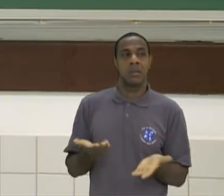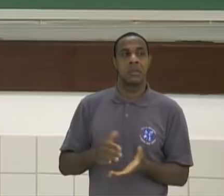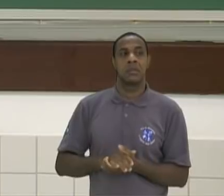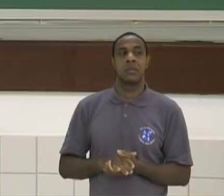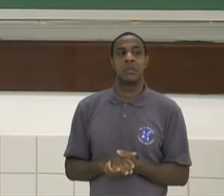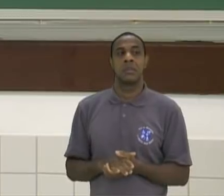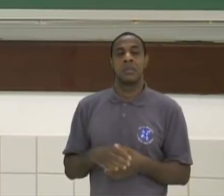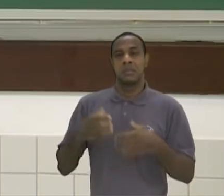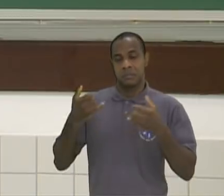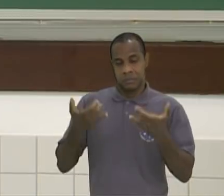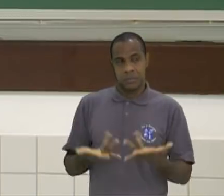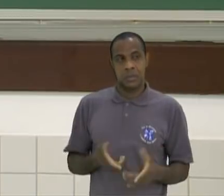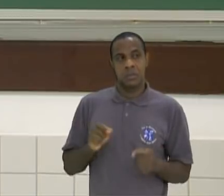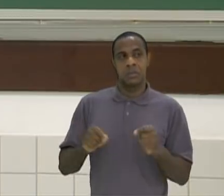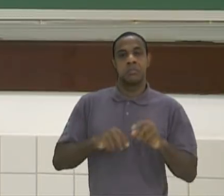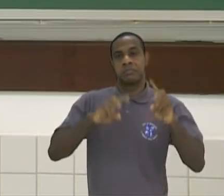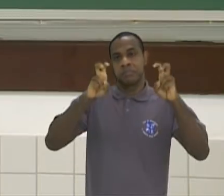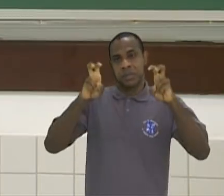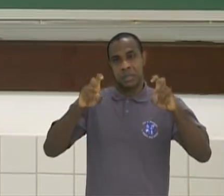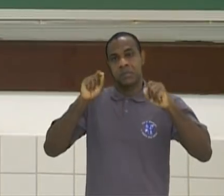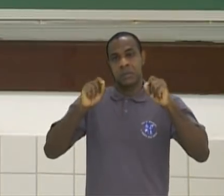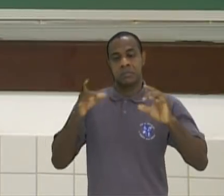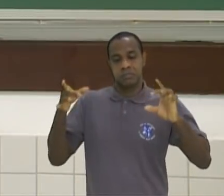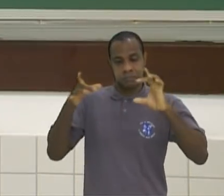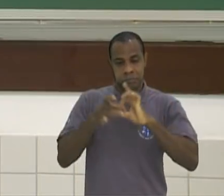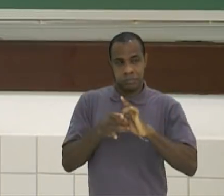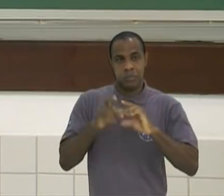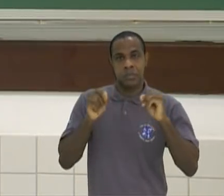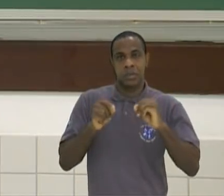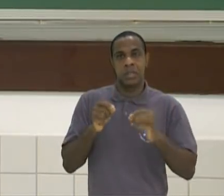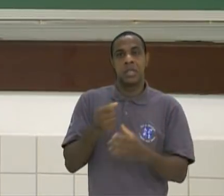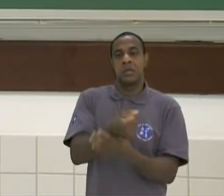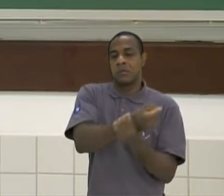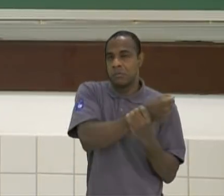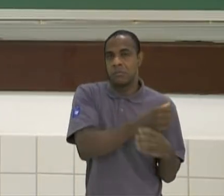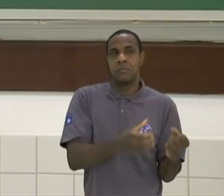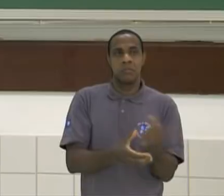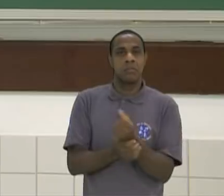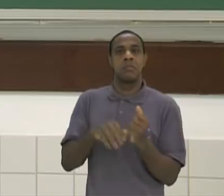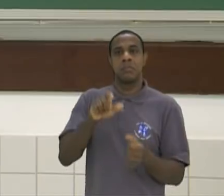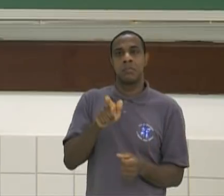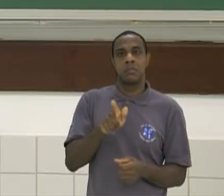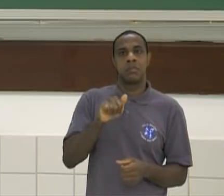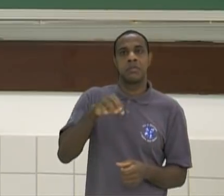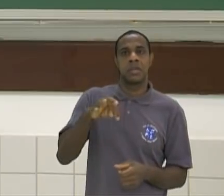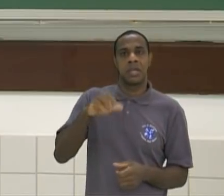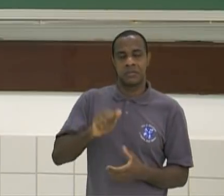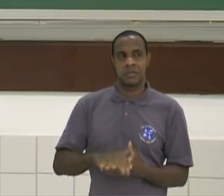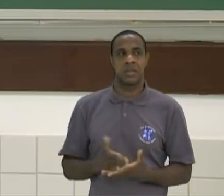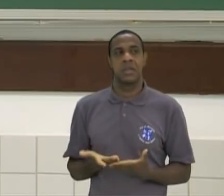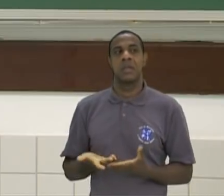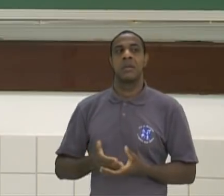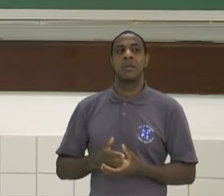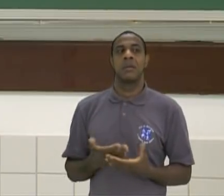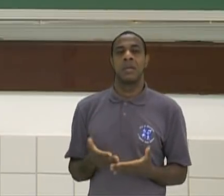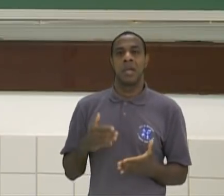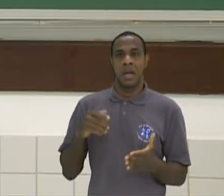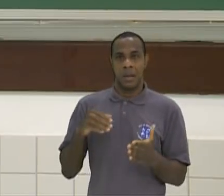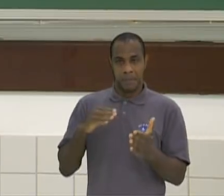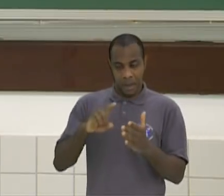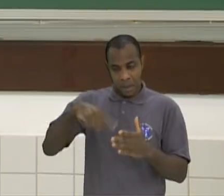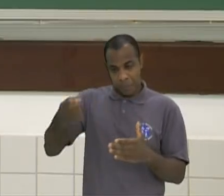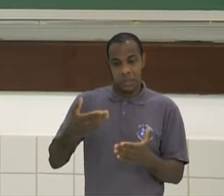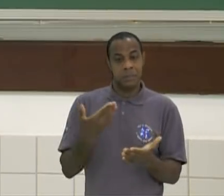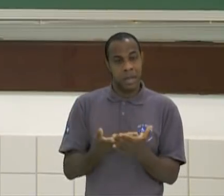estamos trabalhando os assuntos relacionados às ginásticas de conscientização corporal. Na nossa próxima aula,